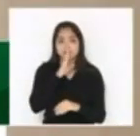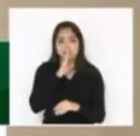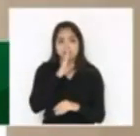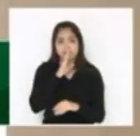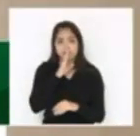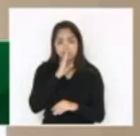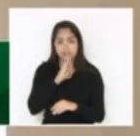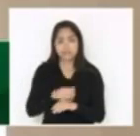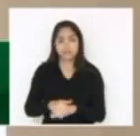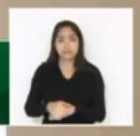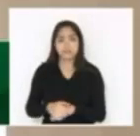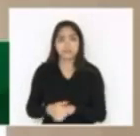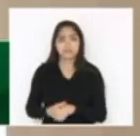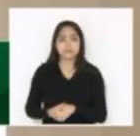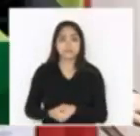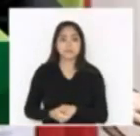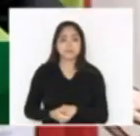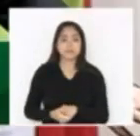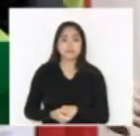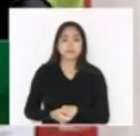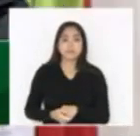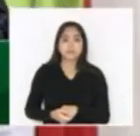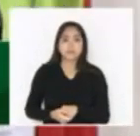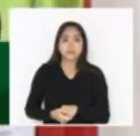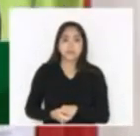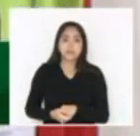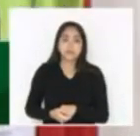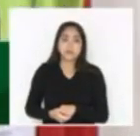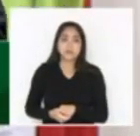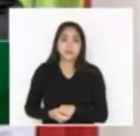Lhe concedo mais um minuto, deputado. Obrigado, deputado